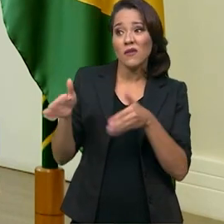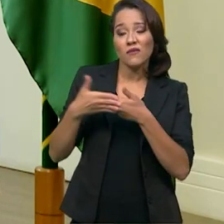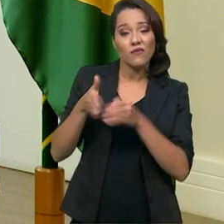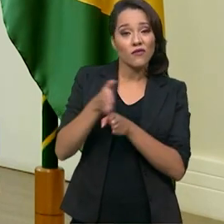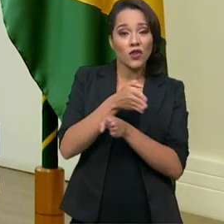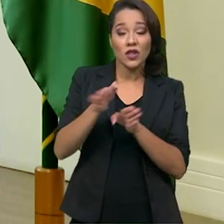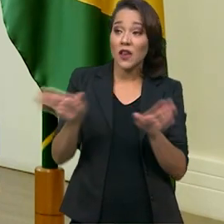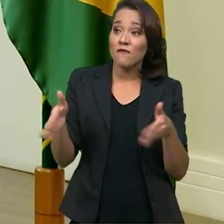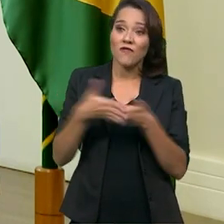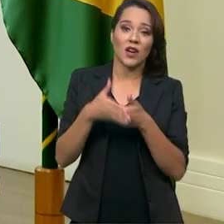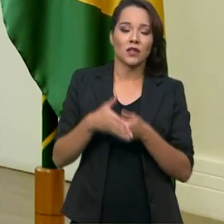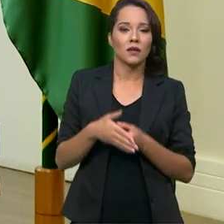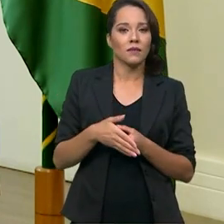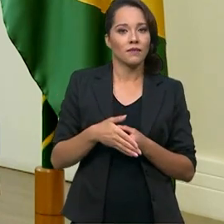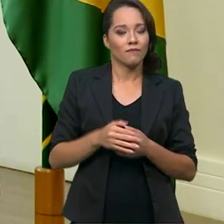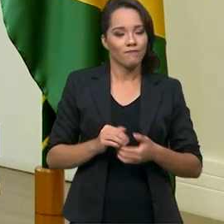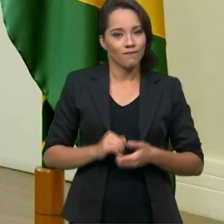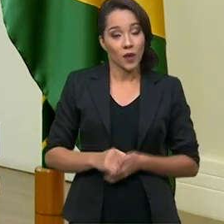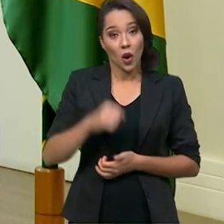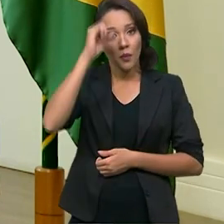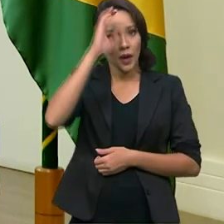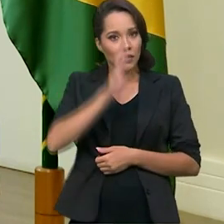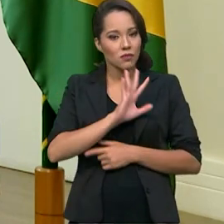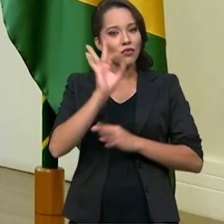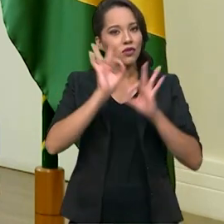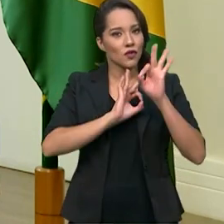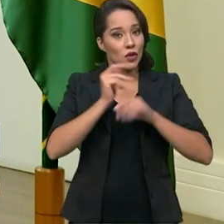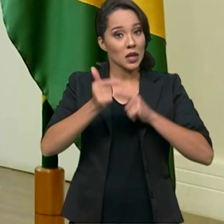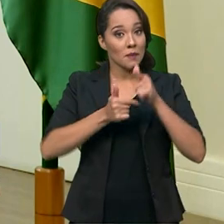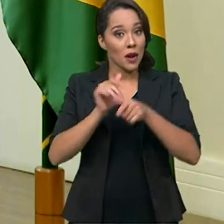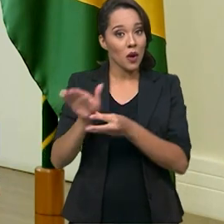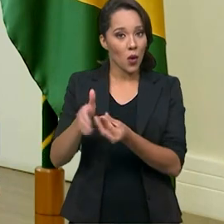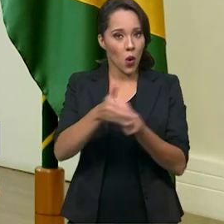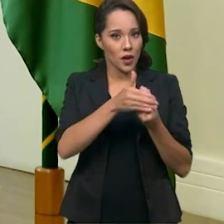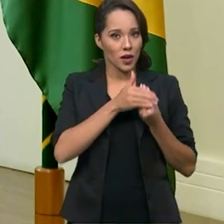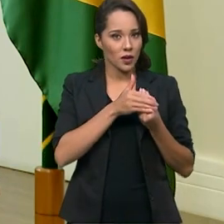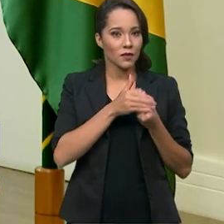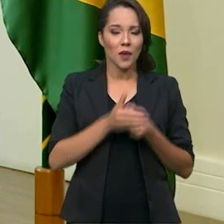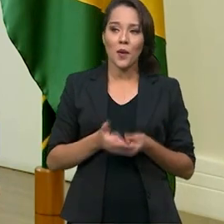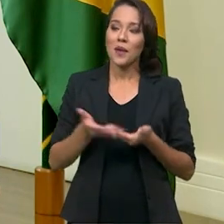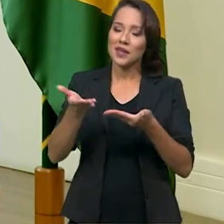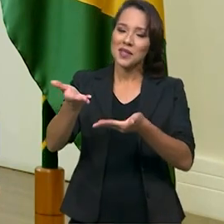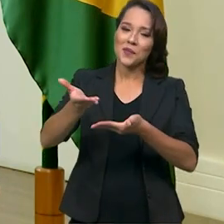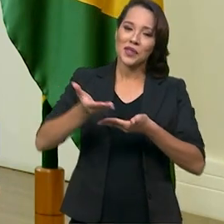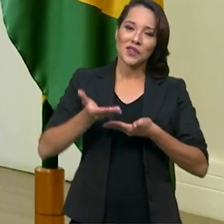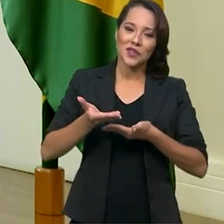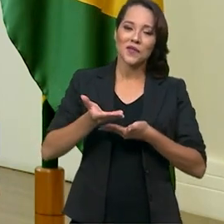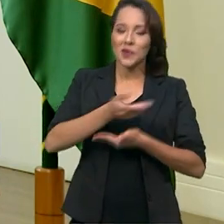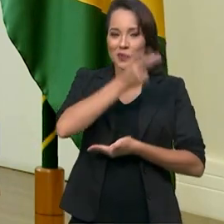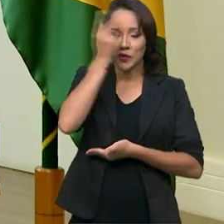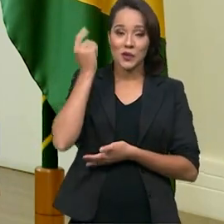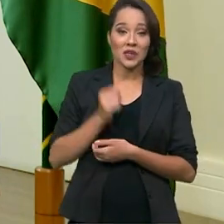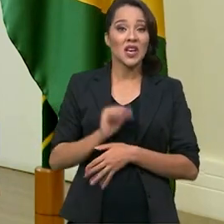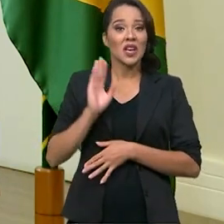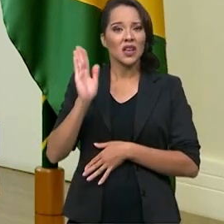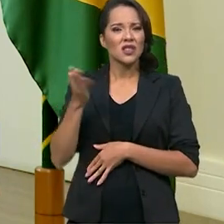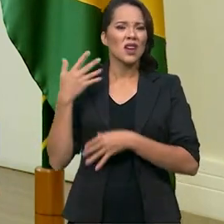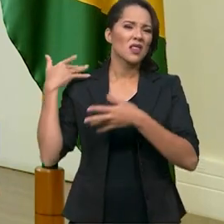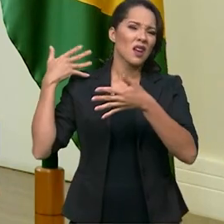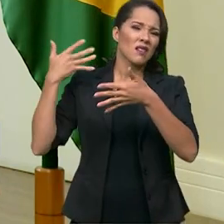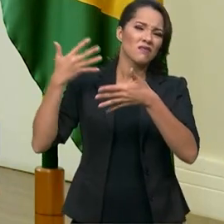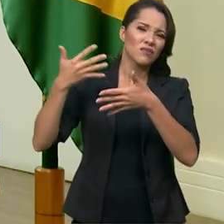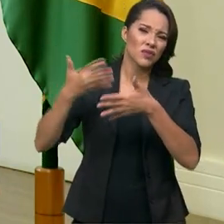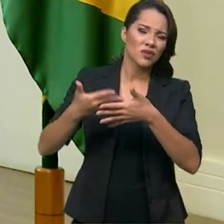suas fronteiras. O Brasil tem desenvolvido, através da Operação Acolhida, um receptivo para essas pessoas, que já vem de uma saga